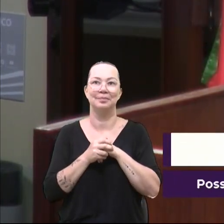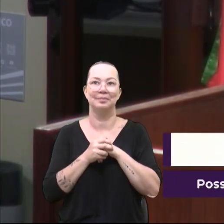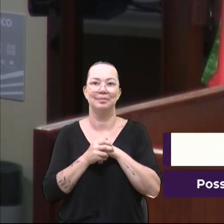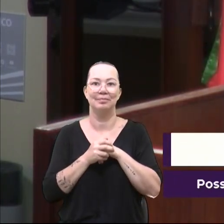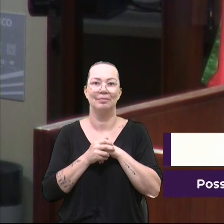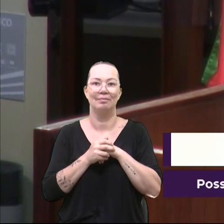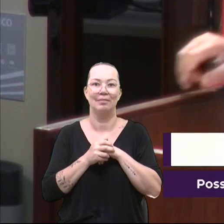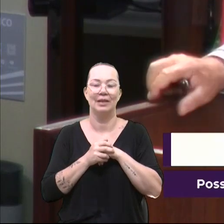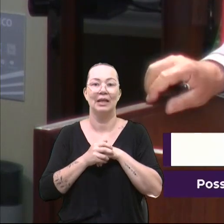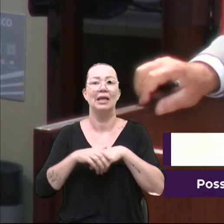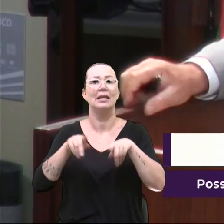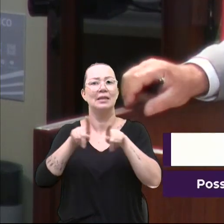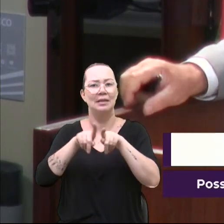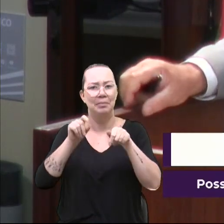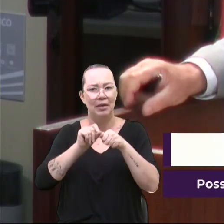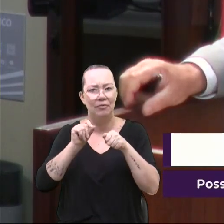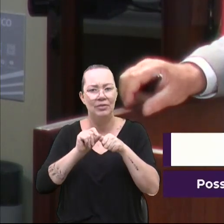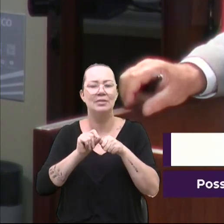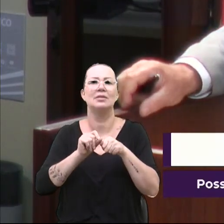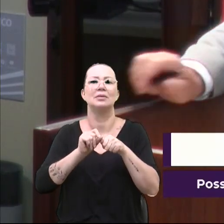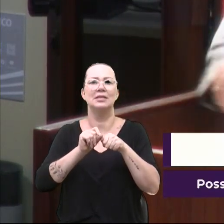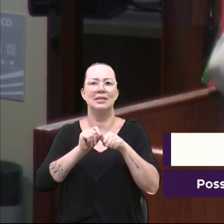Licitamos a TV terceirizada.